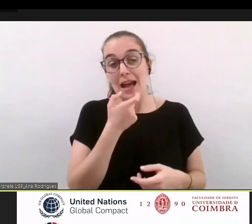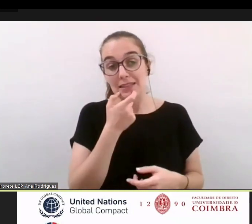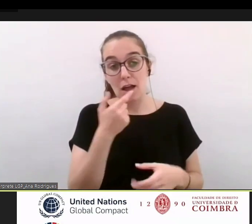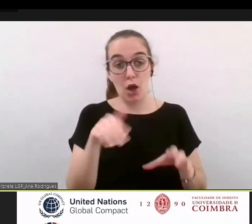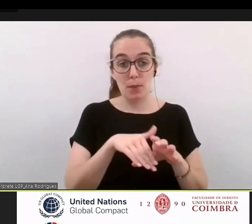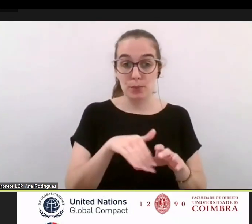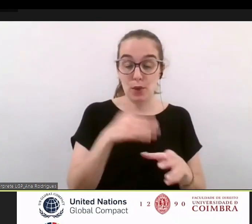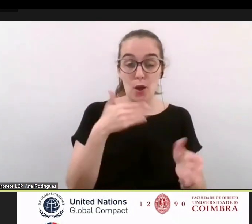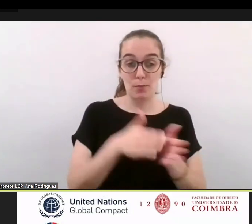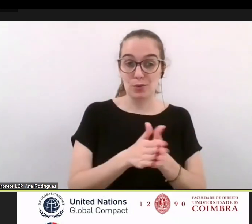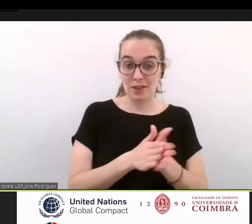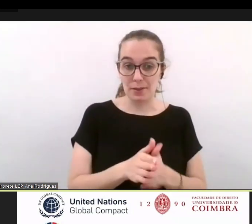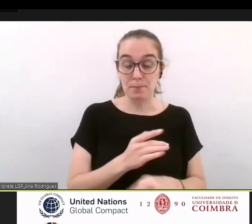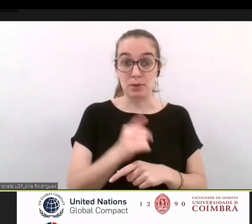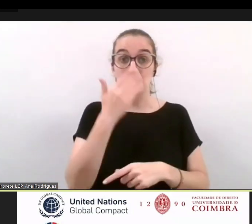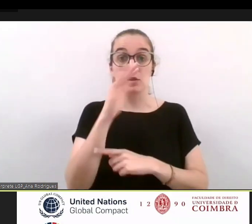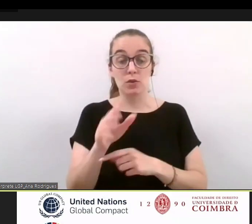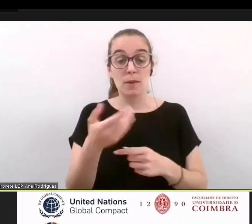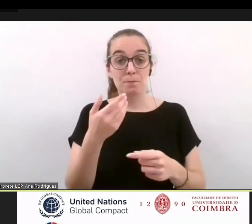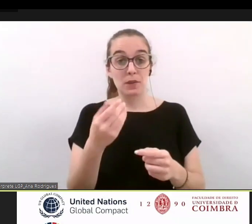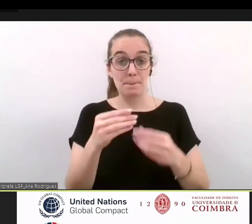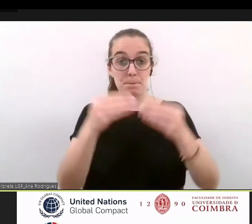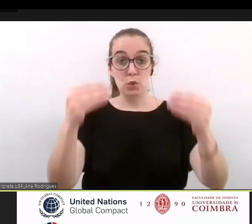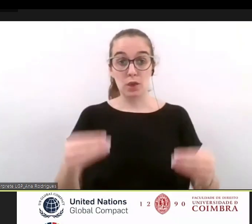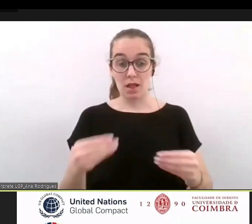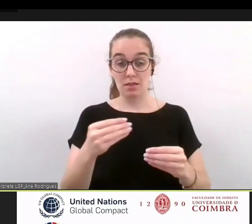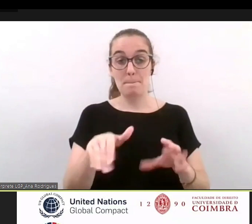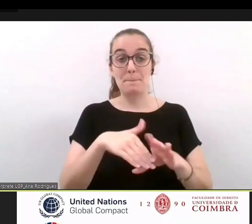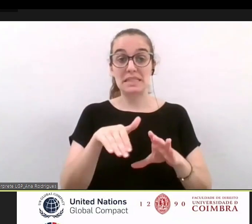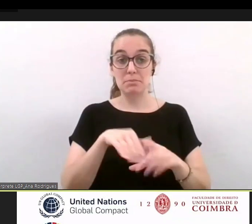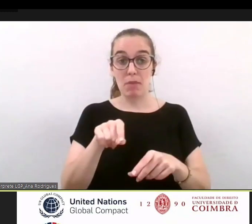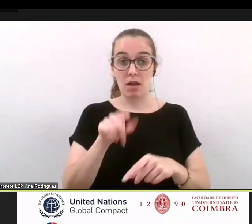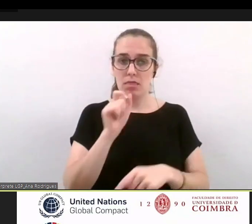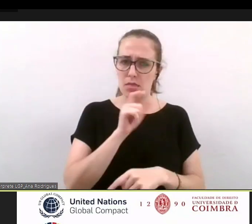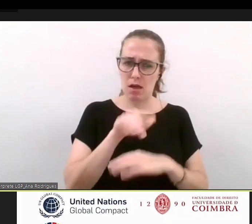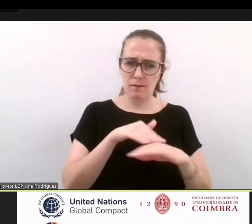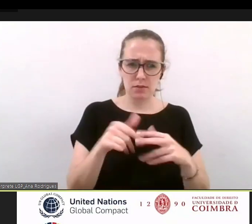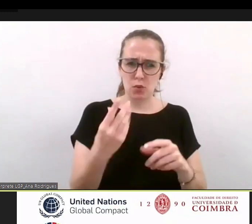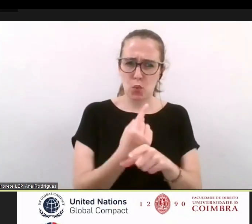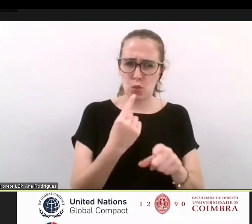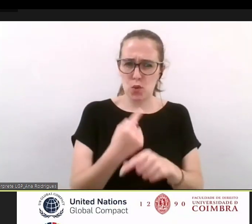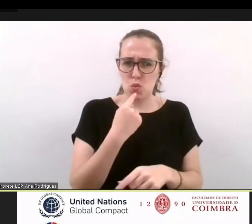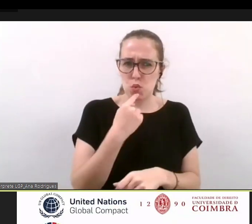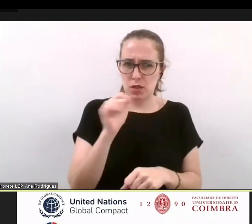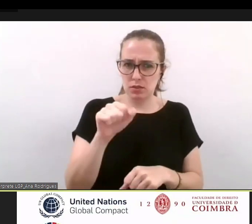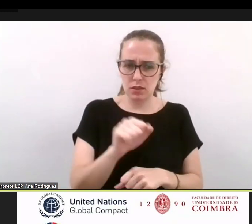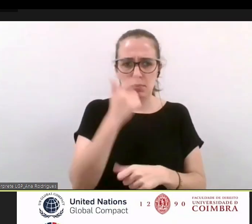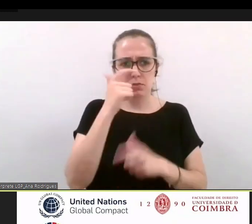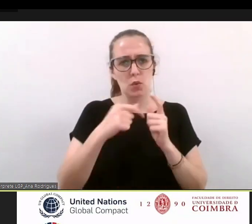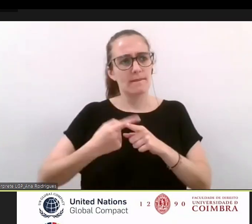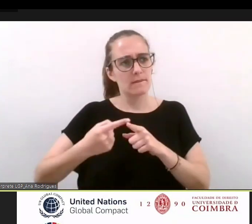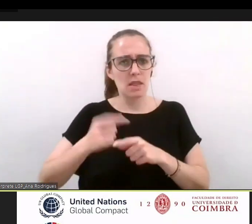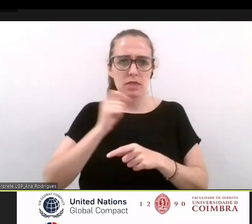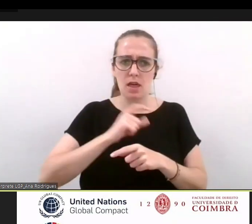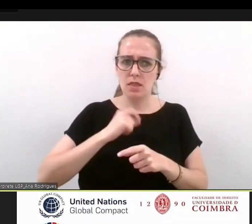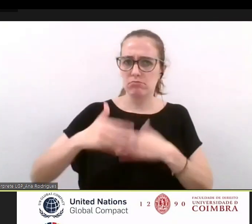que no portal Participa as oportunidades que os cidadãos têm de participar em projetos que são importantes para o nosso país e em que gostaríamos muito